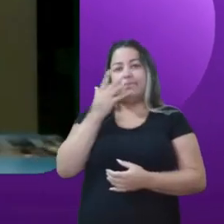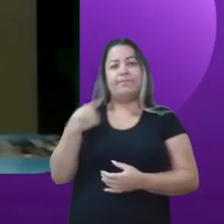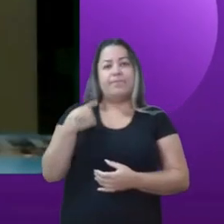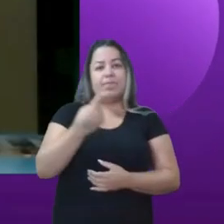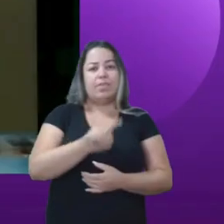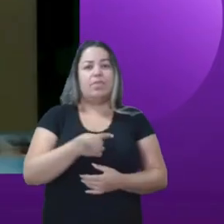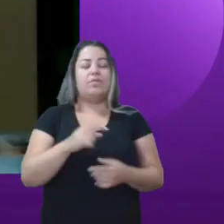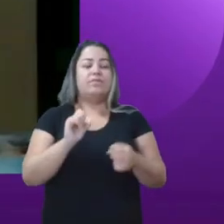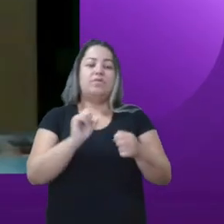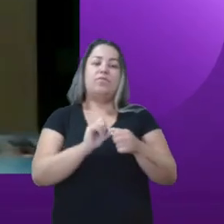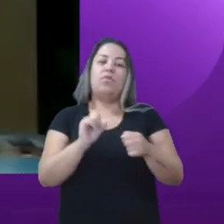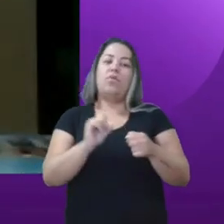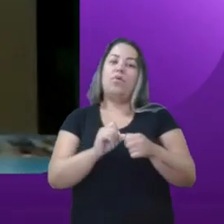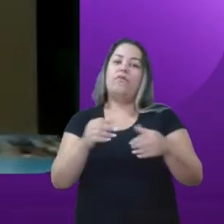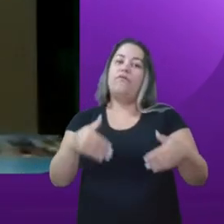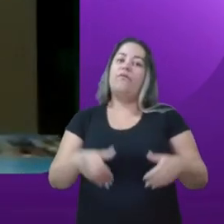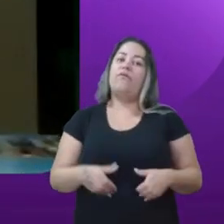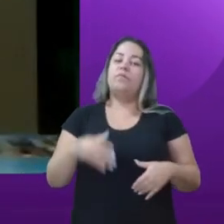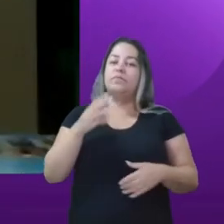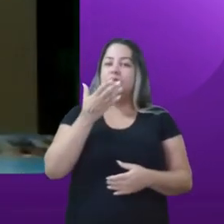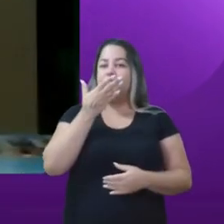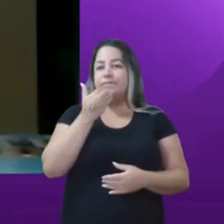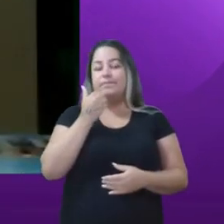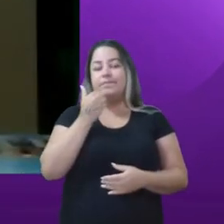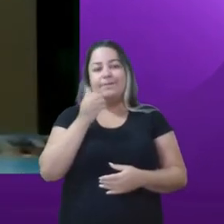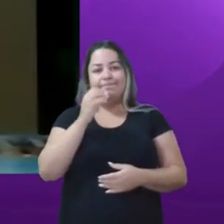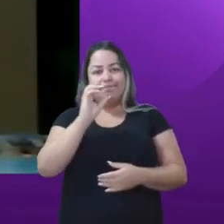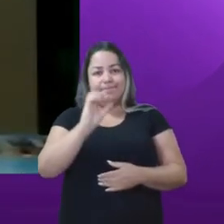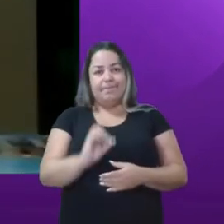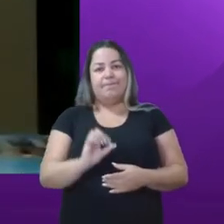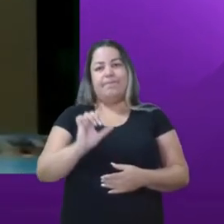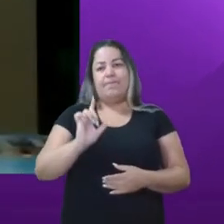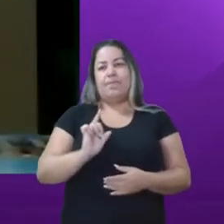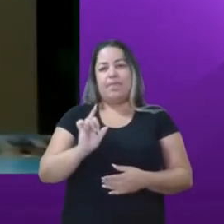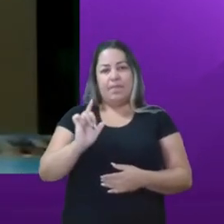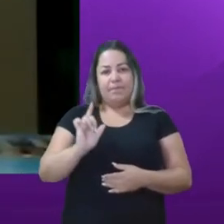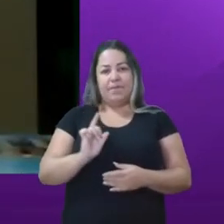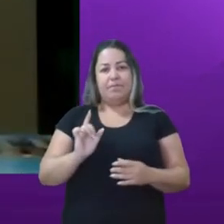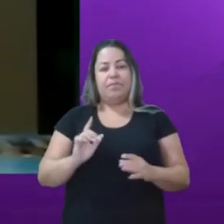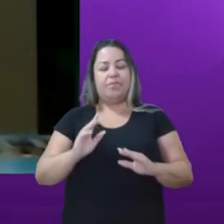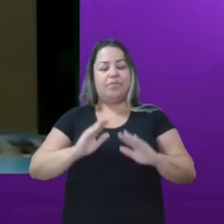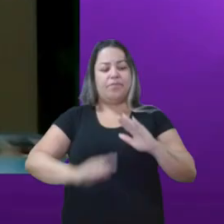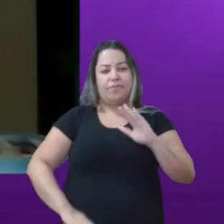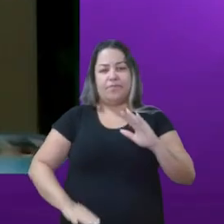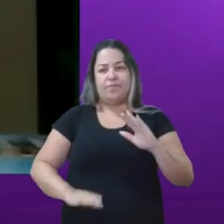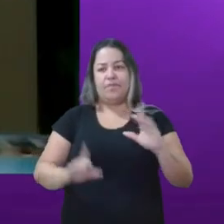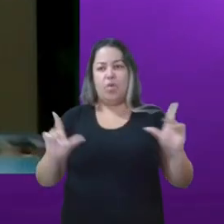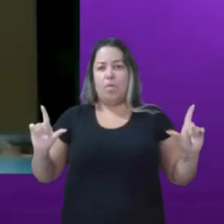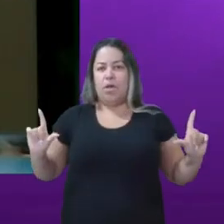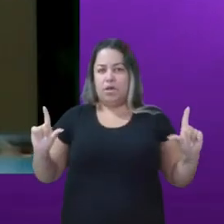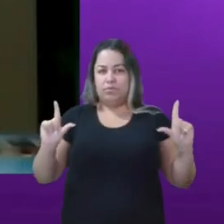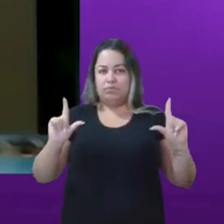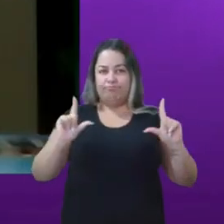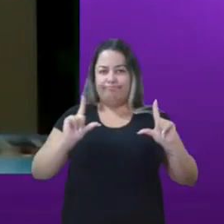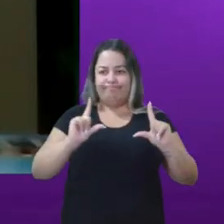Fome Zero, nós tivemos uma redução de 60% da mortalidade infantil. Nós tivemos uma redução